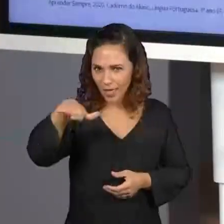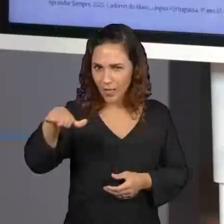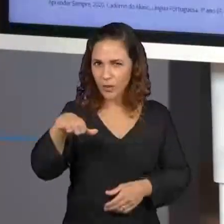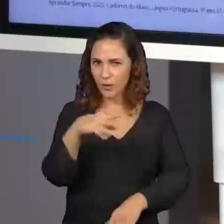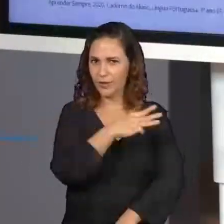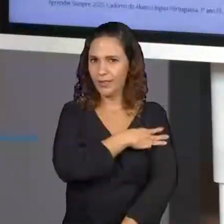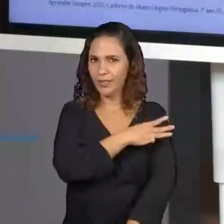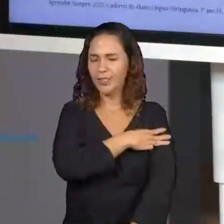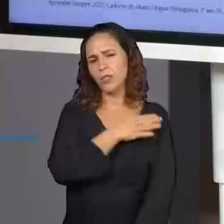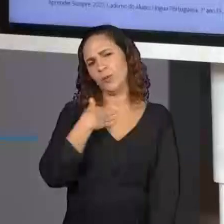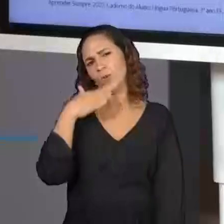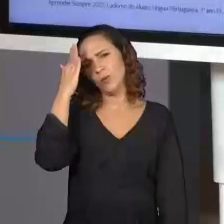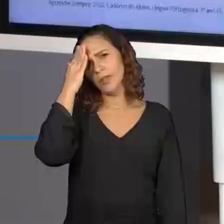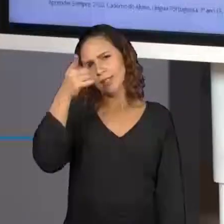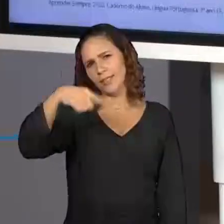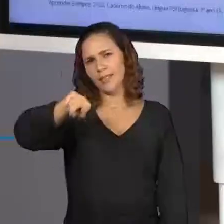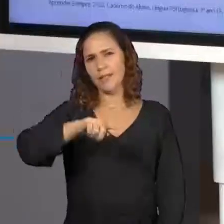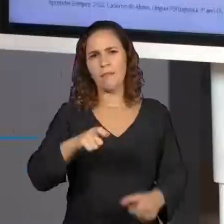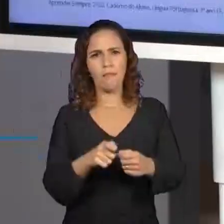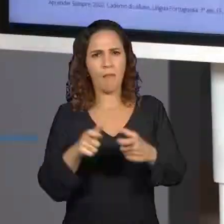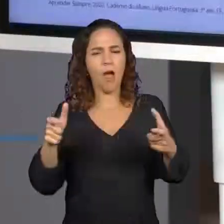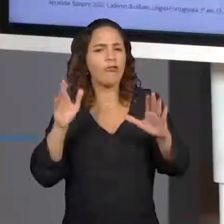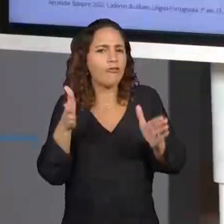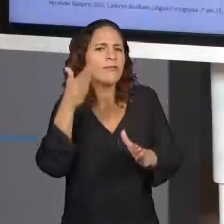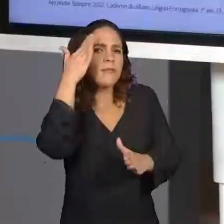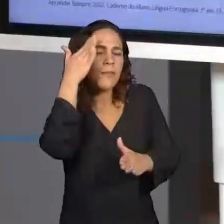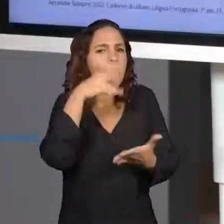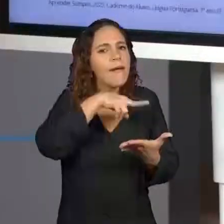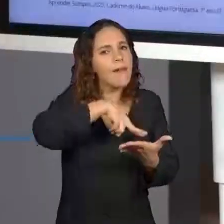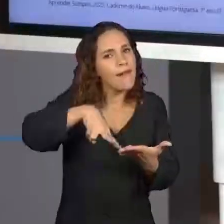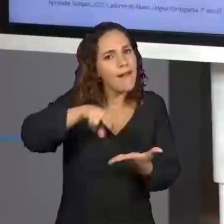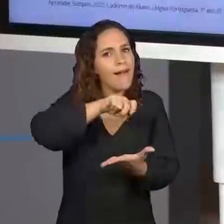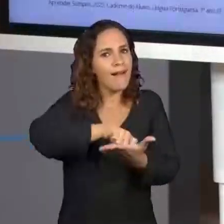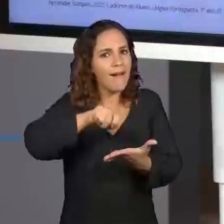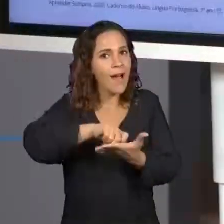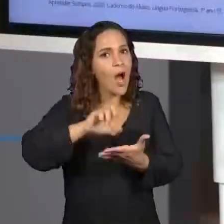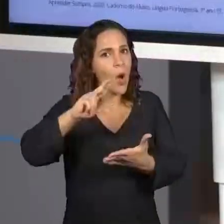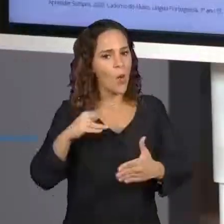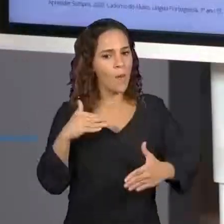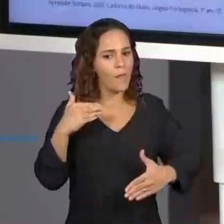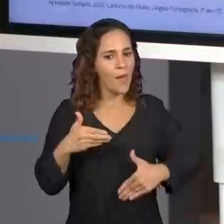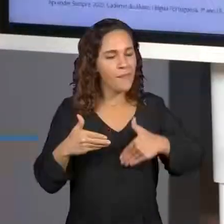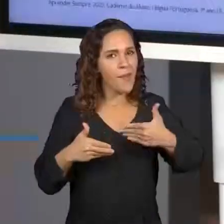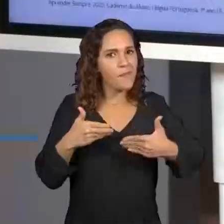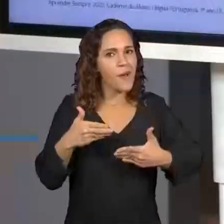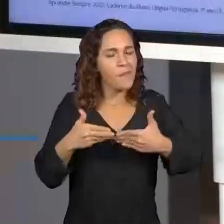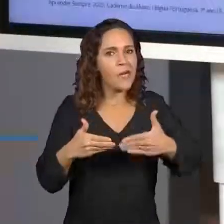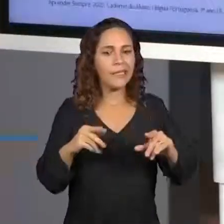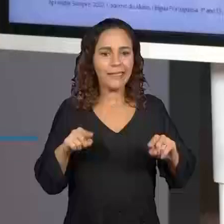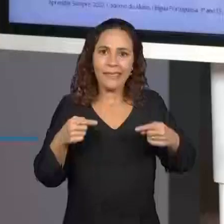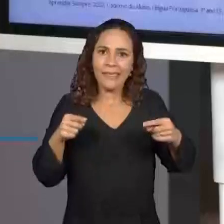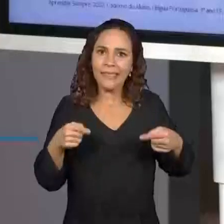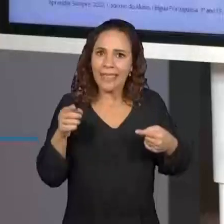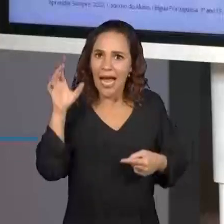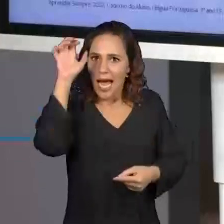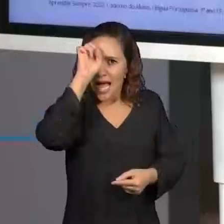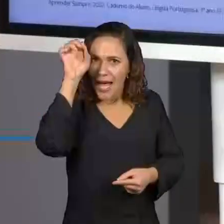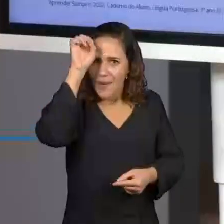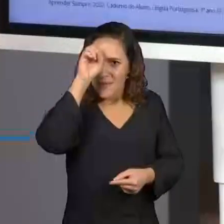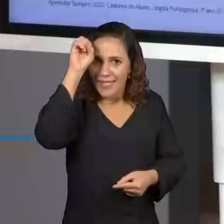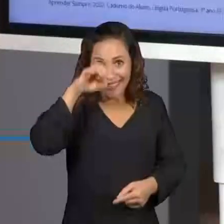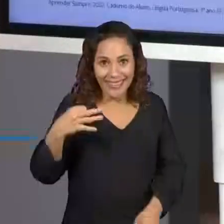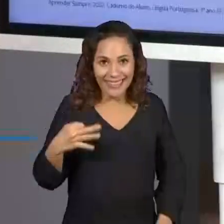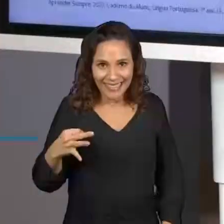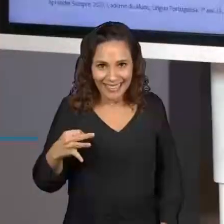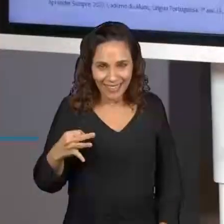que a maioria de vocês já sabem ler, escrever ou estão aí cada vez mais se desafiando a aprender